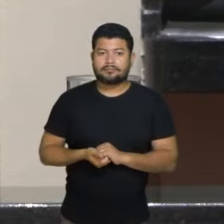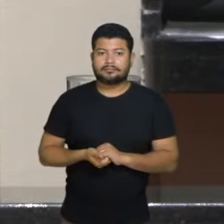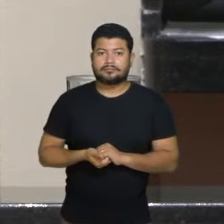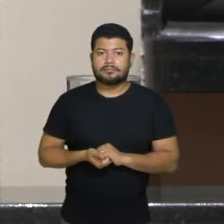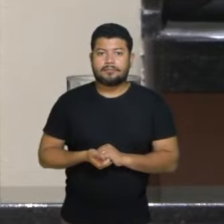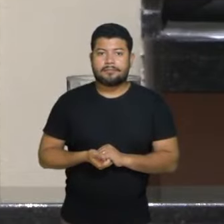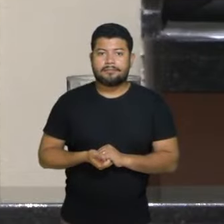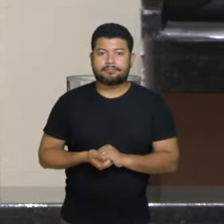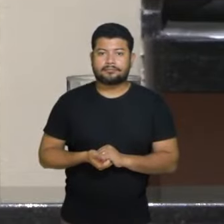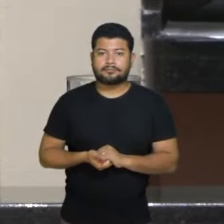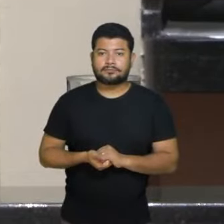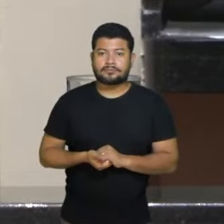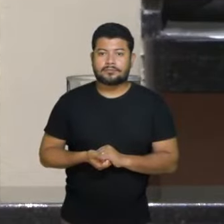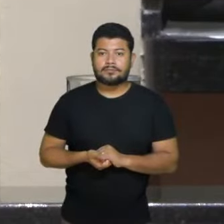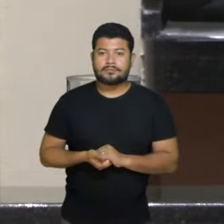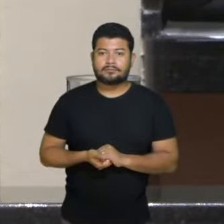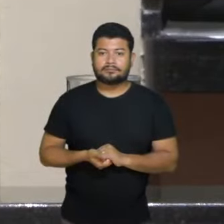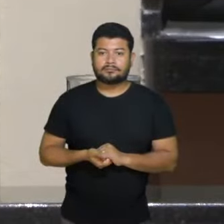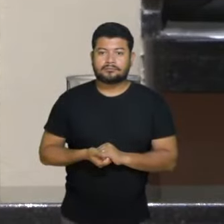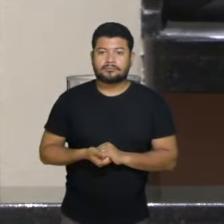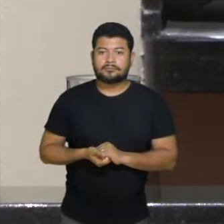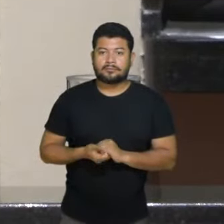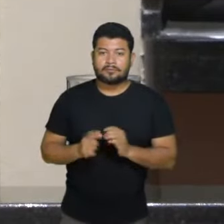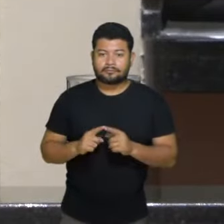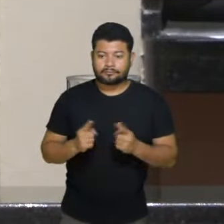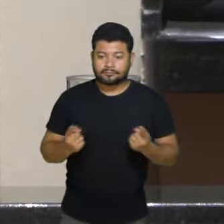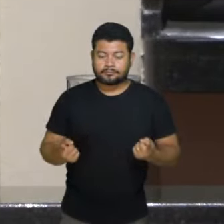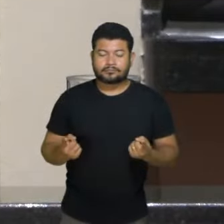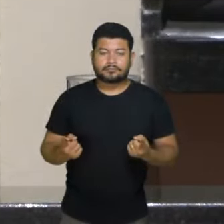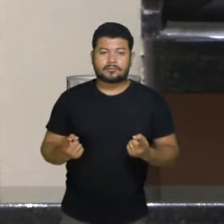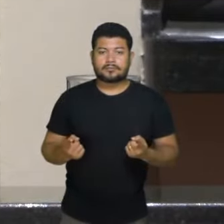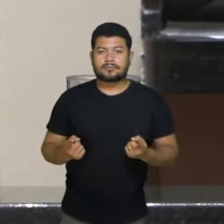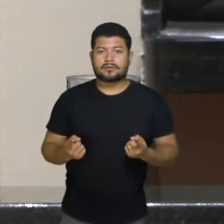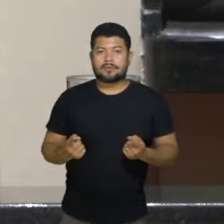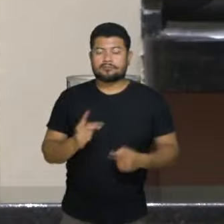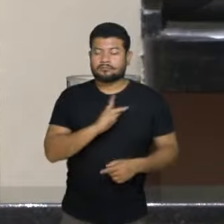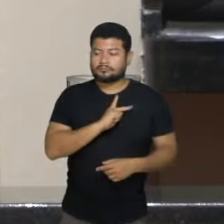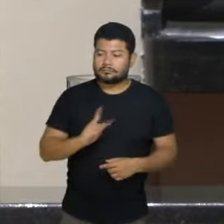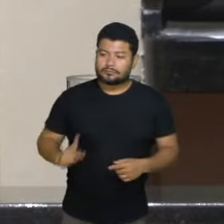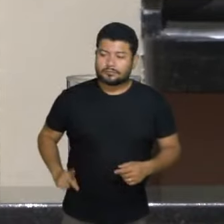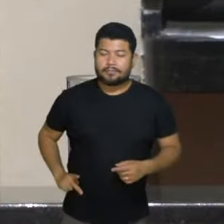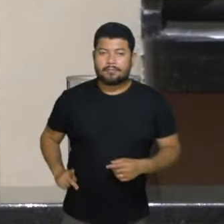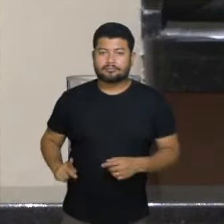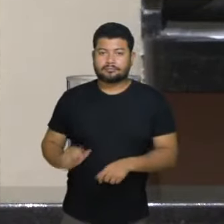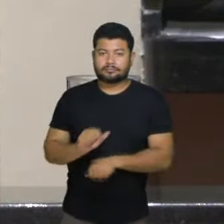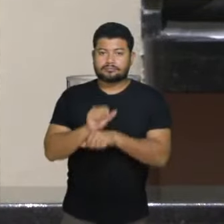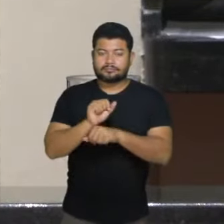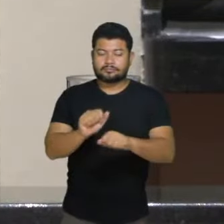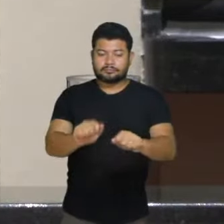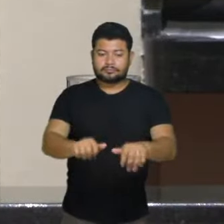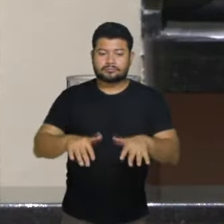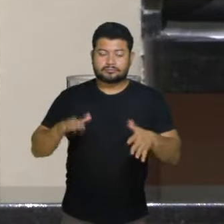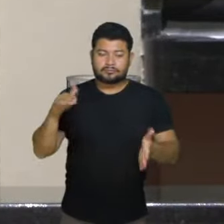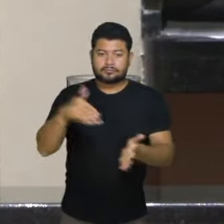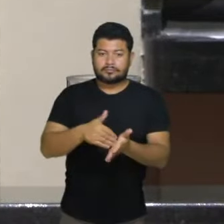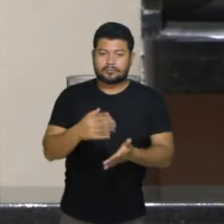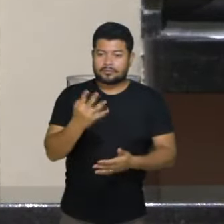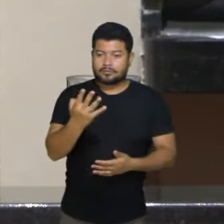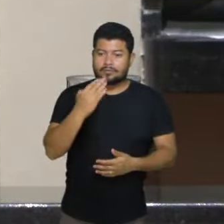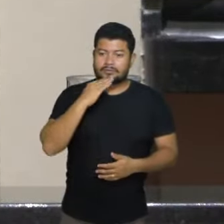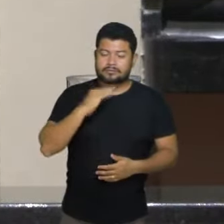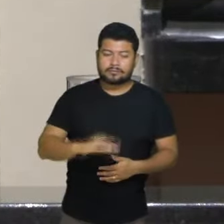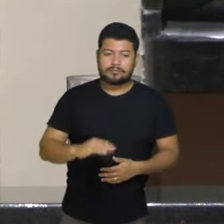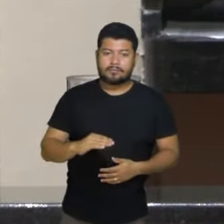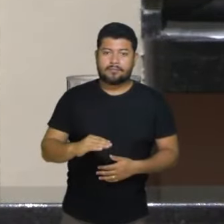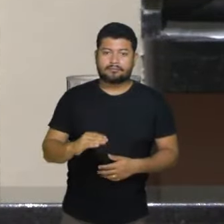sua manifestação. Desta forma, esta presidência, ela suspende a presente sessão até às 16 horas,